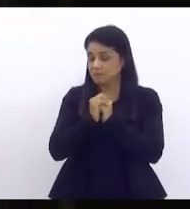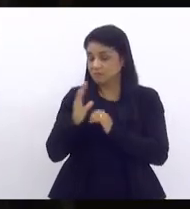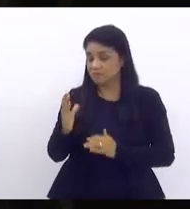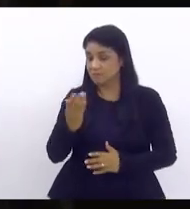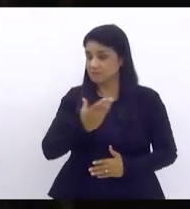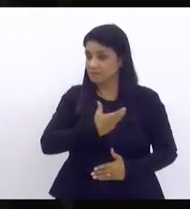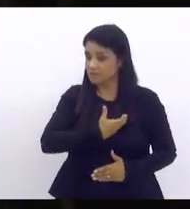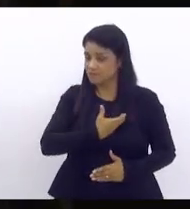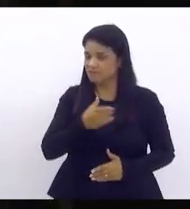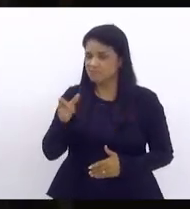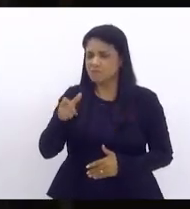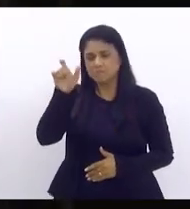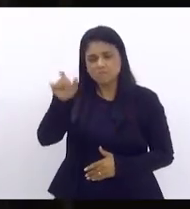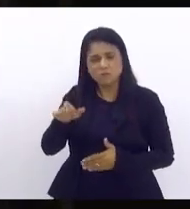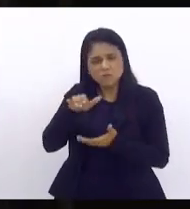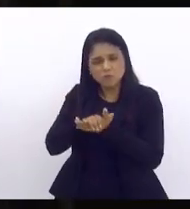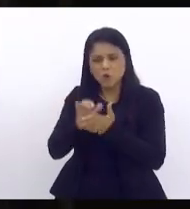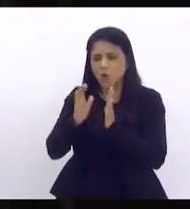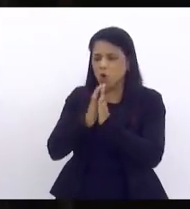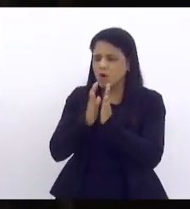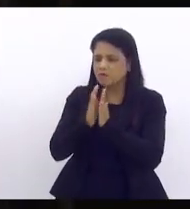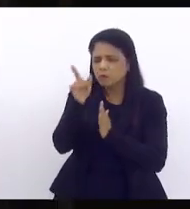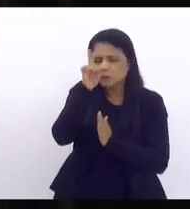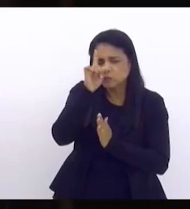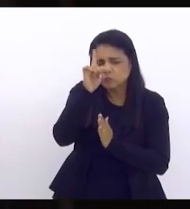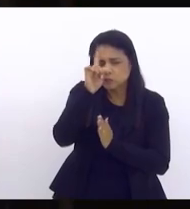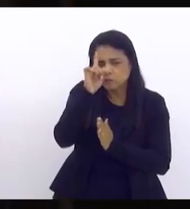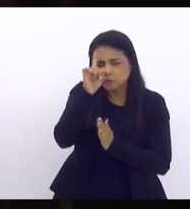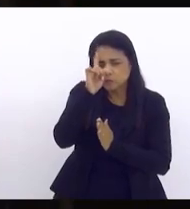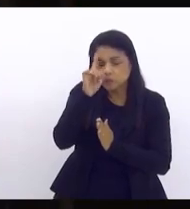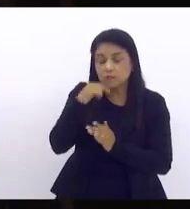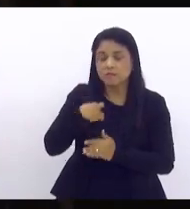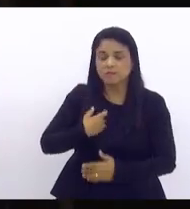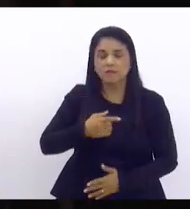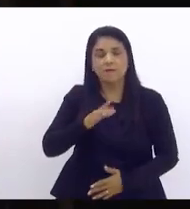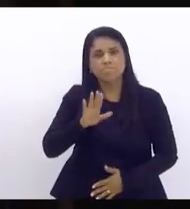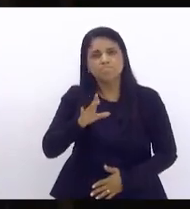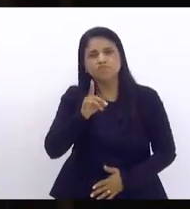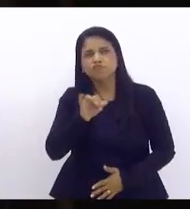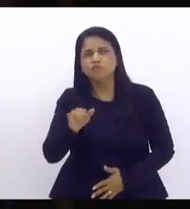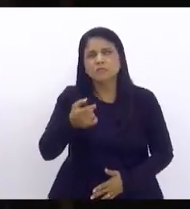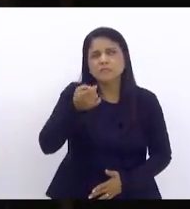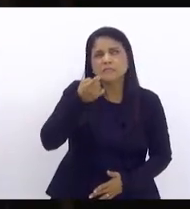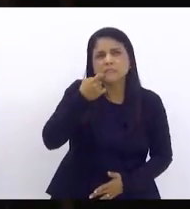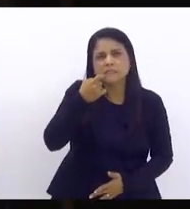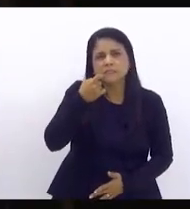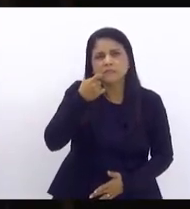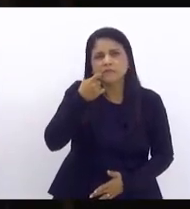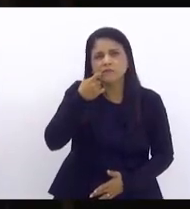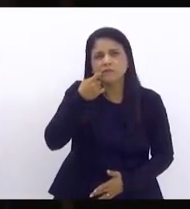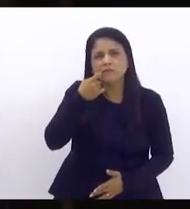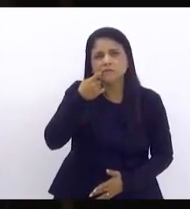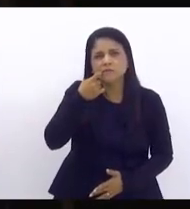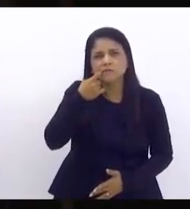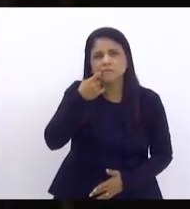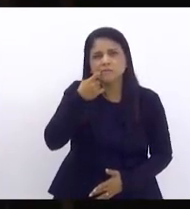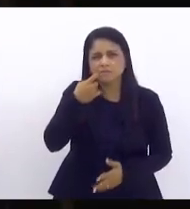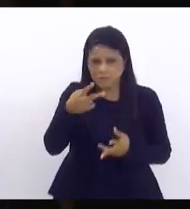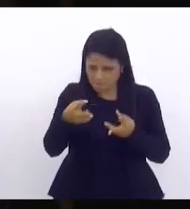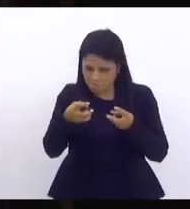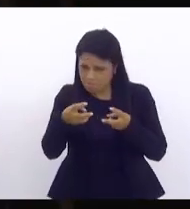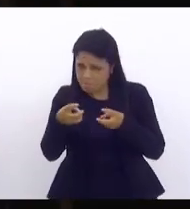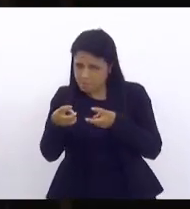a Gorete orava por mim. Numa sexta-feira, ligou?